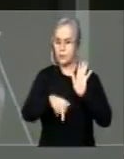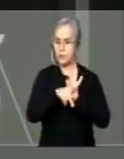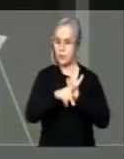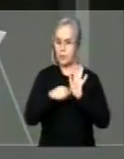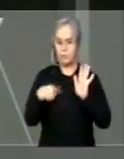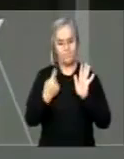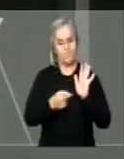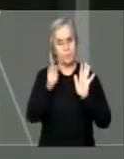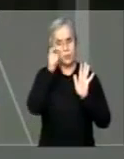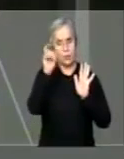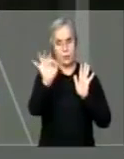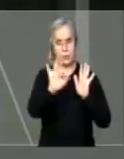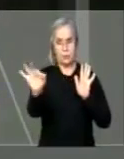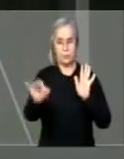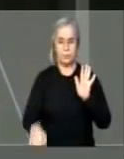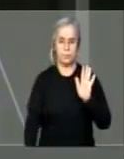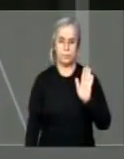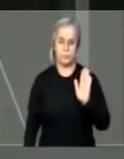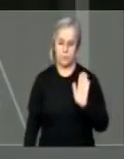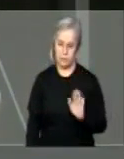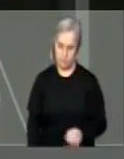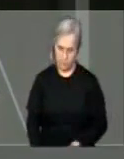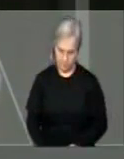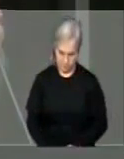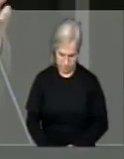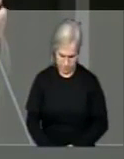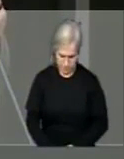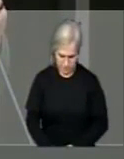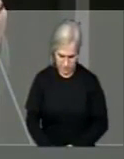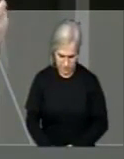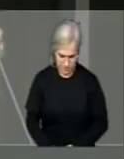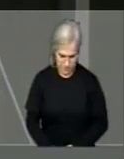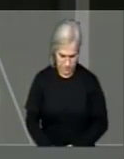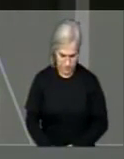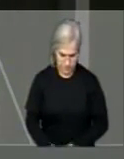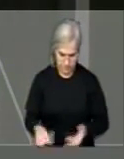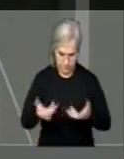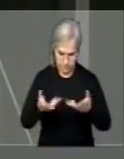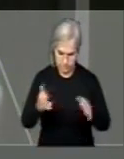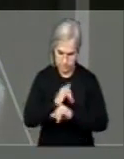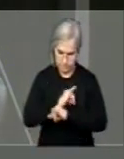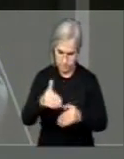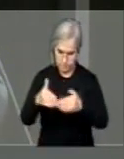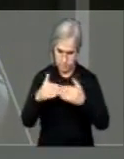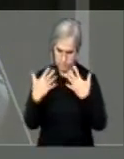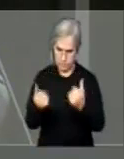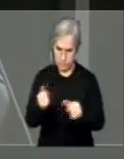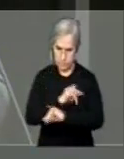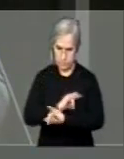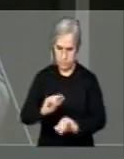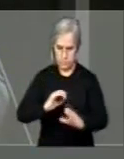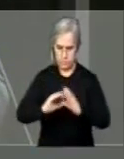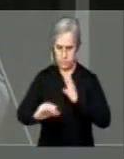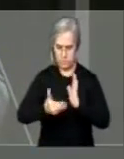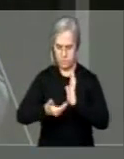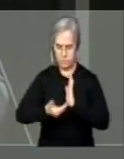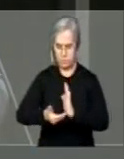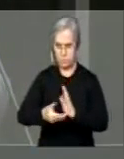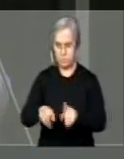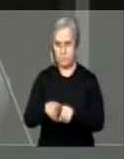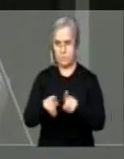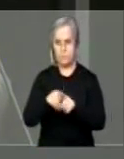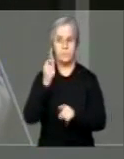interessa à população. Por fim, senhor presidente, quero deixar aqui como lido nos anais da casa artigo